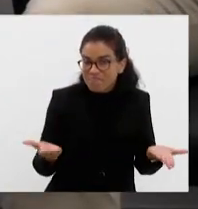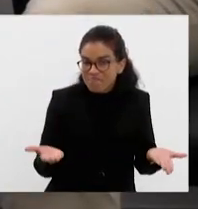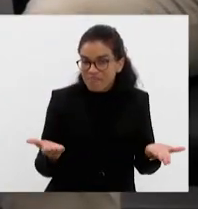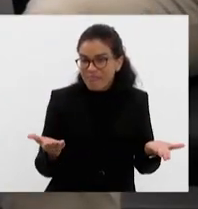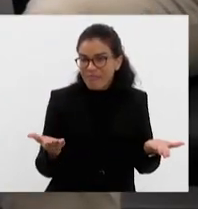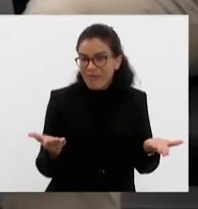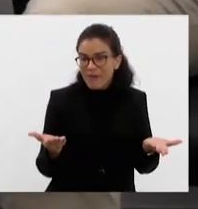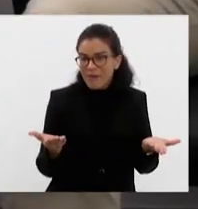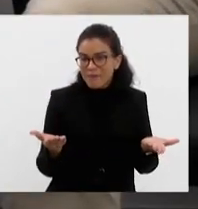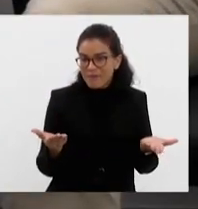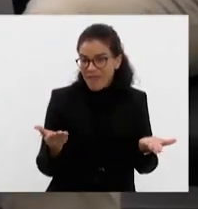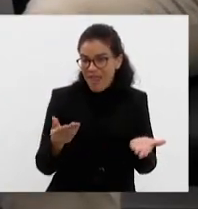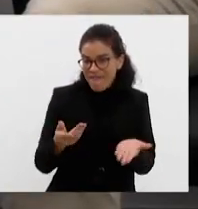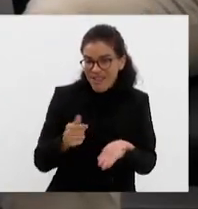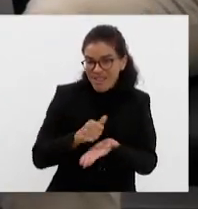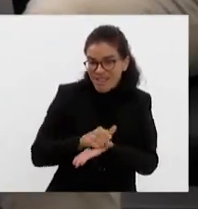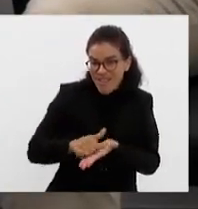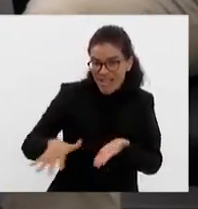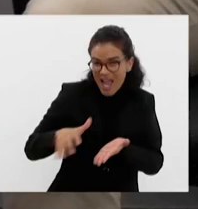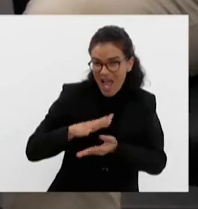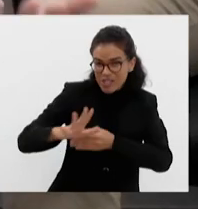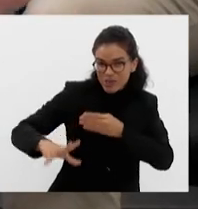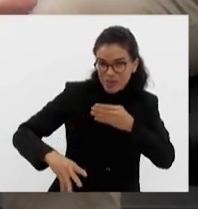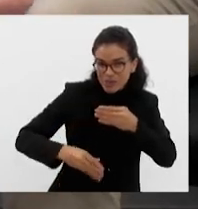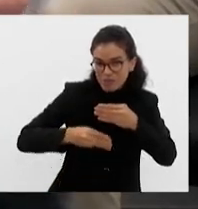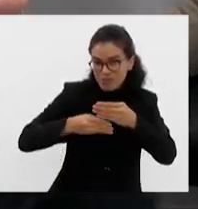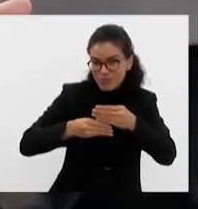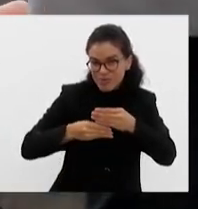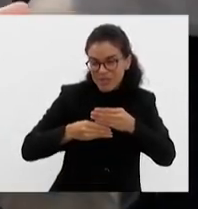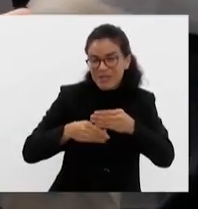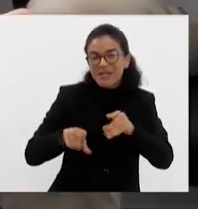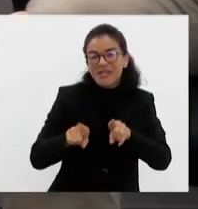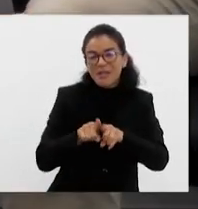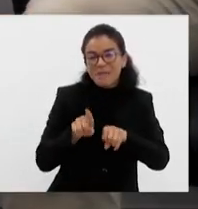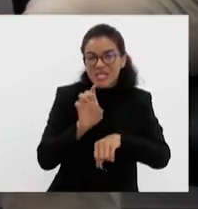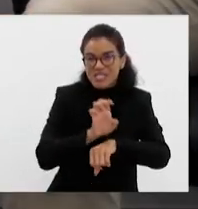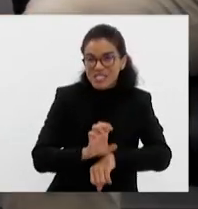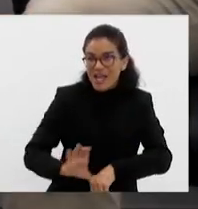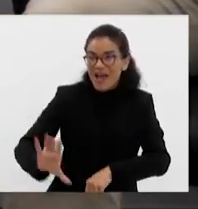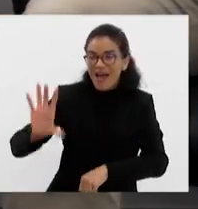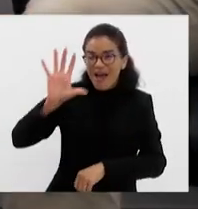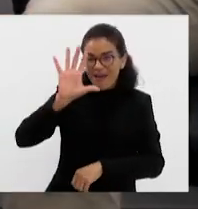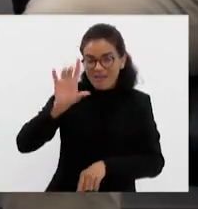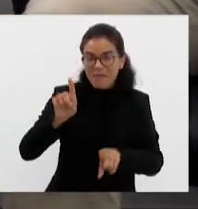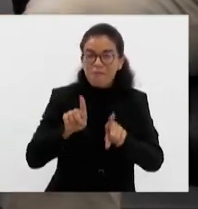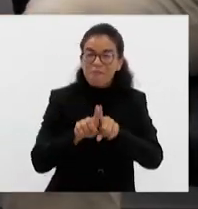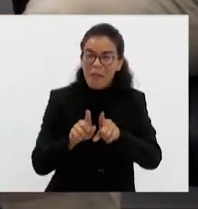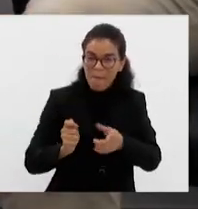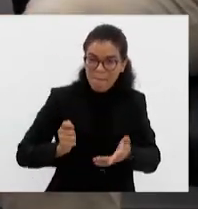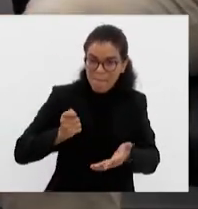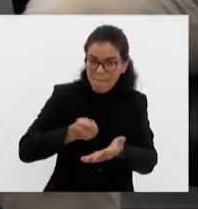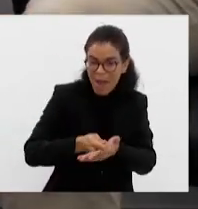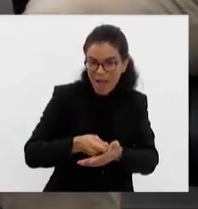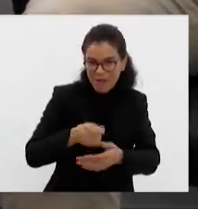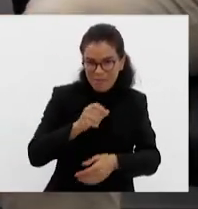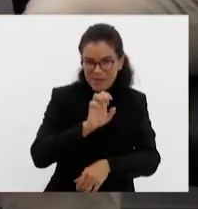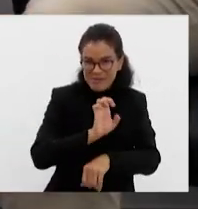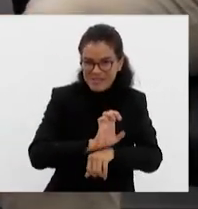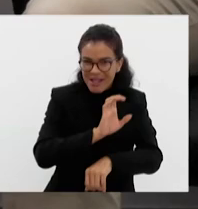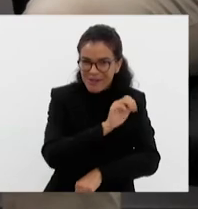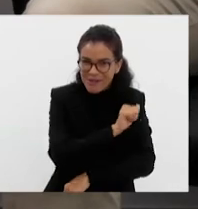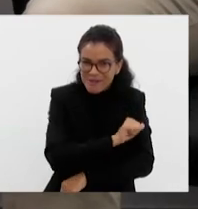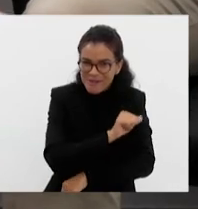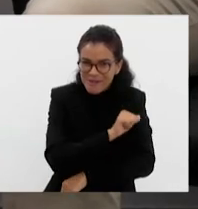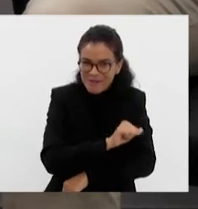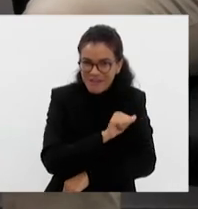daqui vão ter esses custos adicionais, os outros, as unidades federativas. E se me permite, custeado pelo Poder Público Estadual. A gente